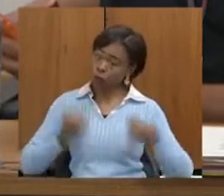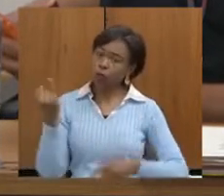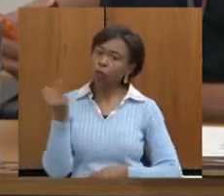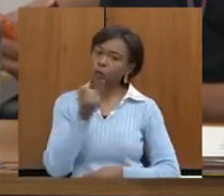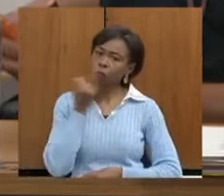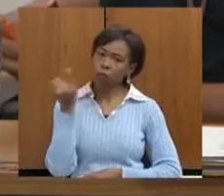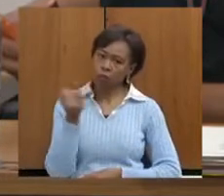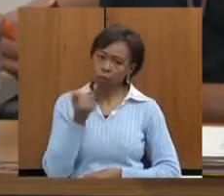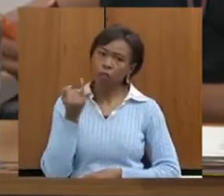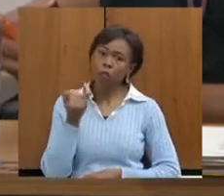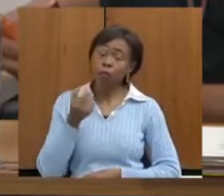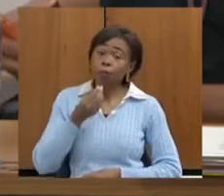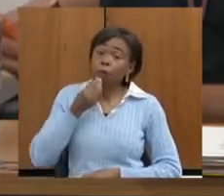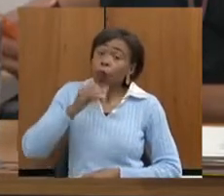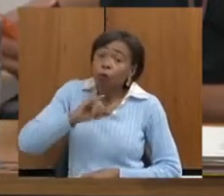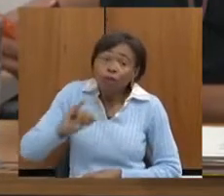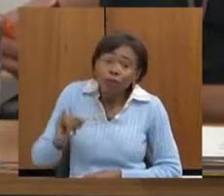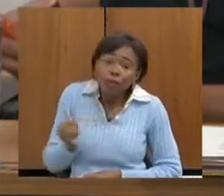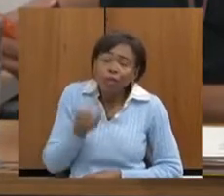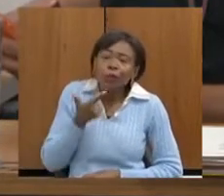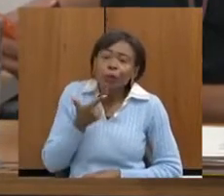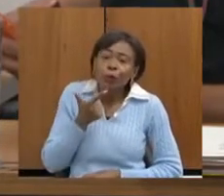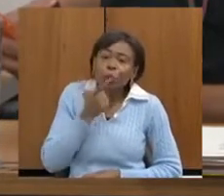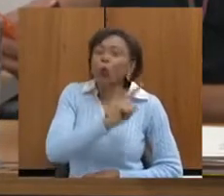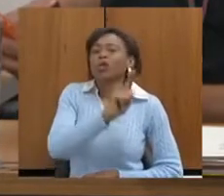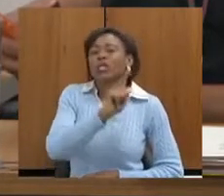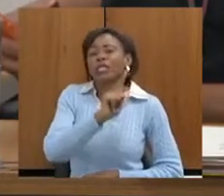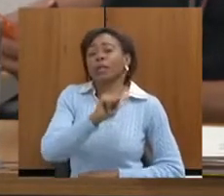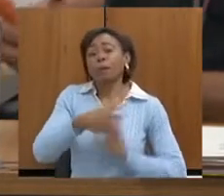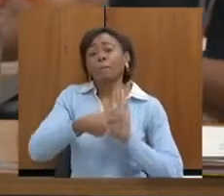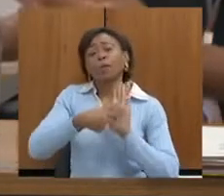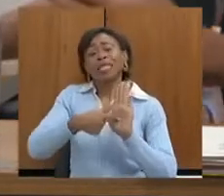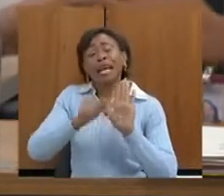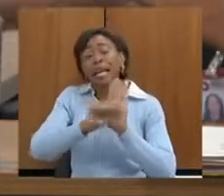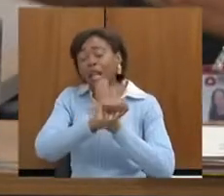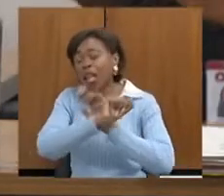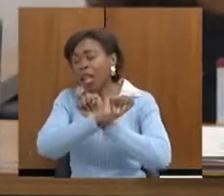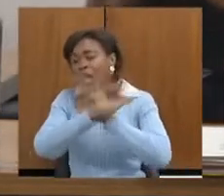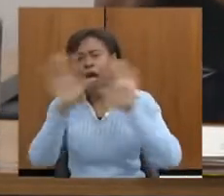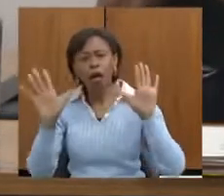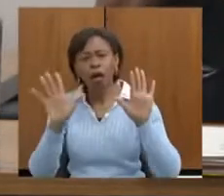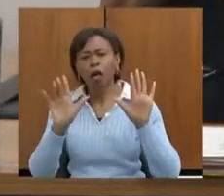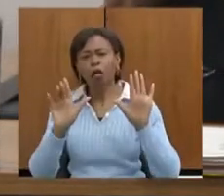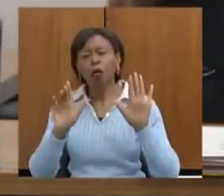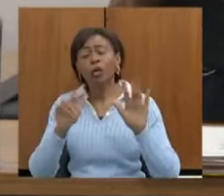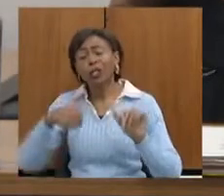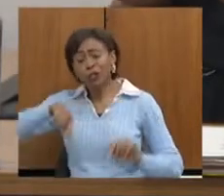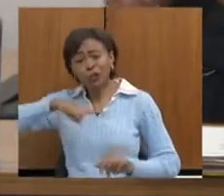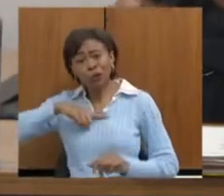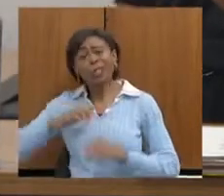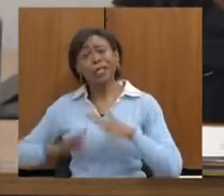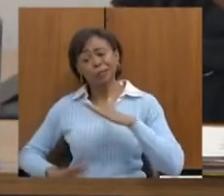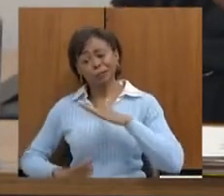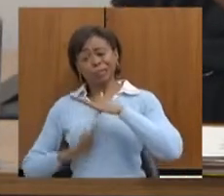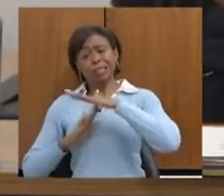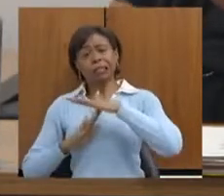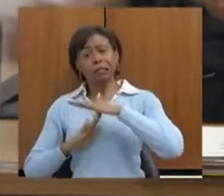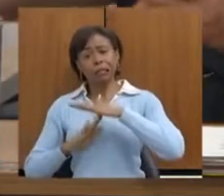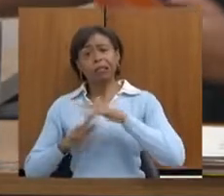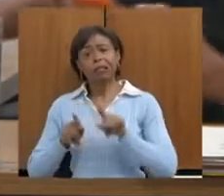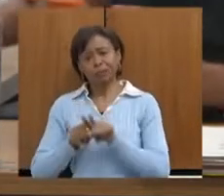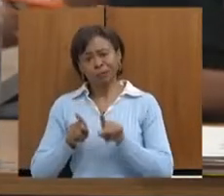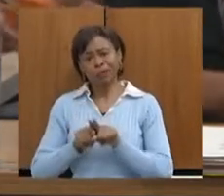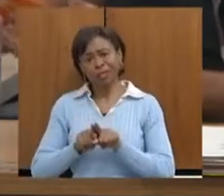mais uma oportunidade da gente conseguir exercer essa e a gente das nossas limitações também né